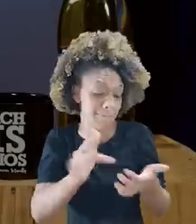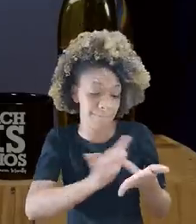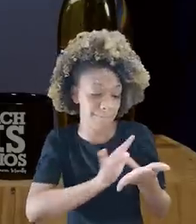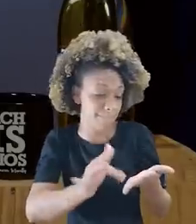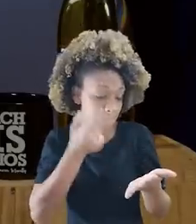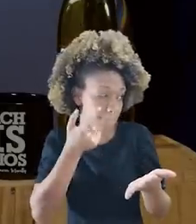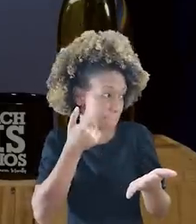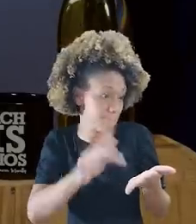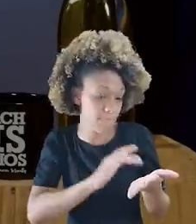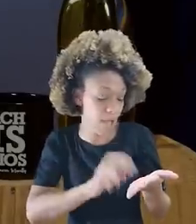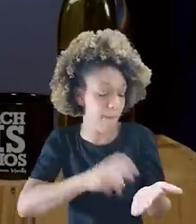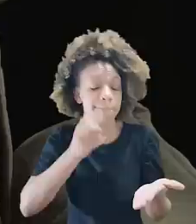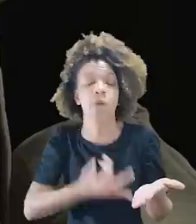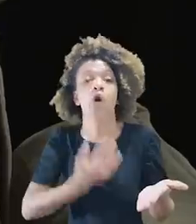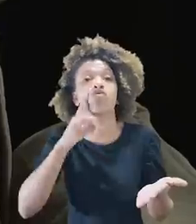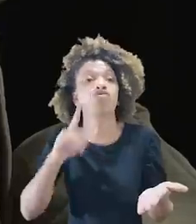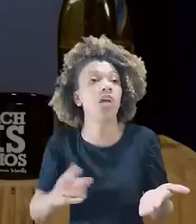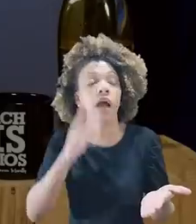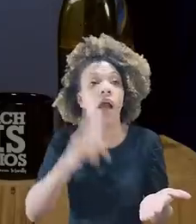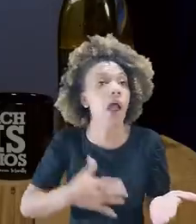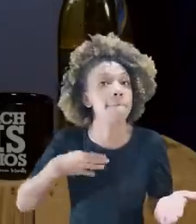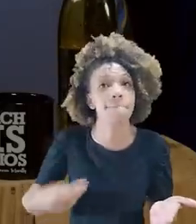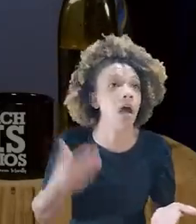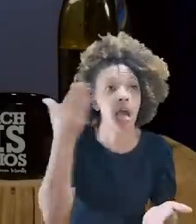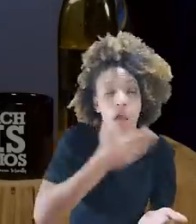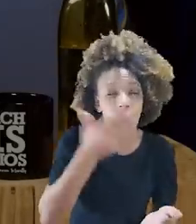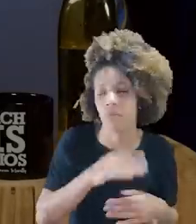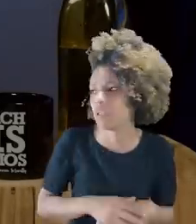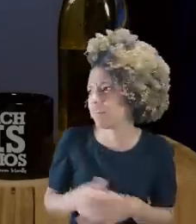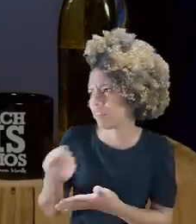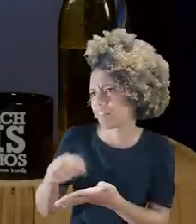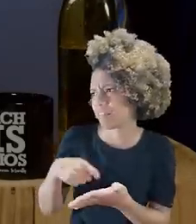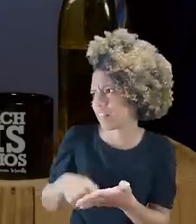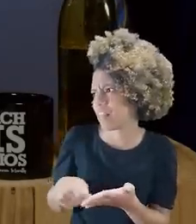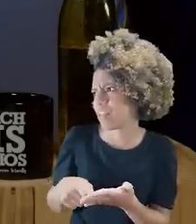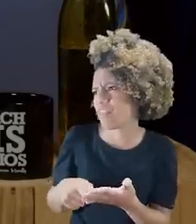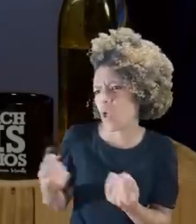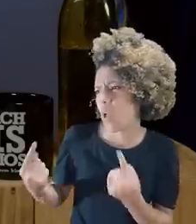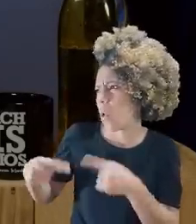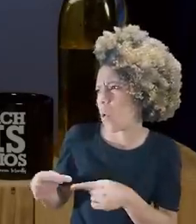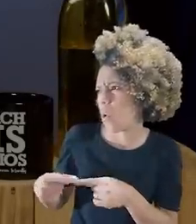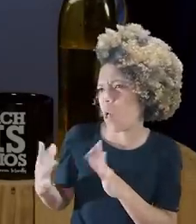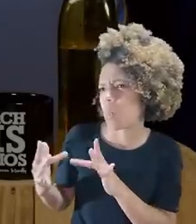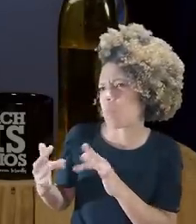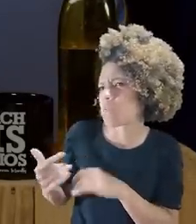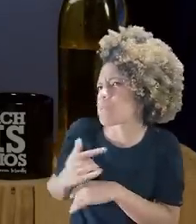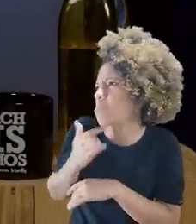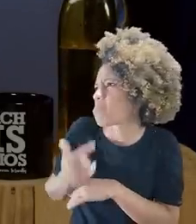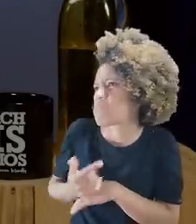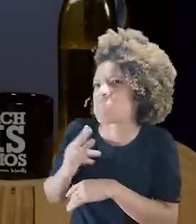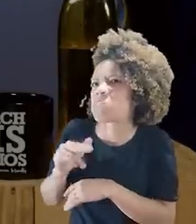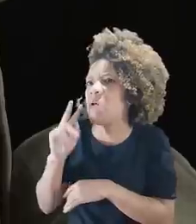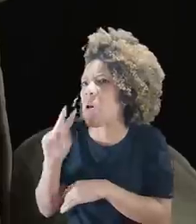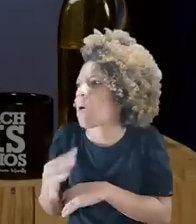frente então a gente já sofria com muitos artistas inclusive iam pras drogas bebida vício e se matavam também a gente sabe